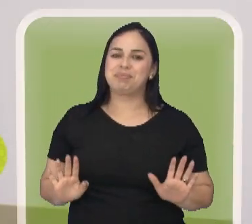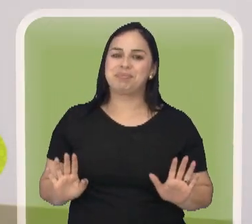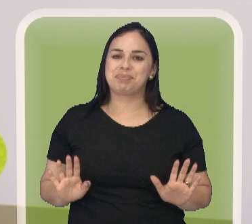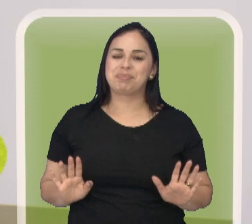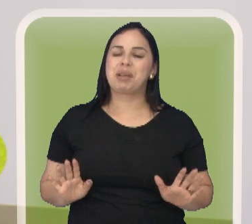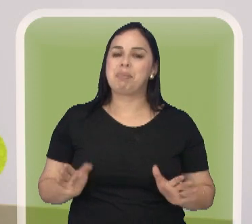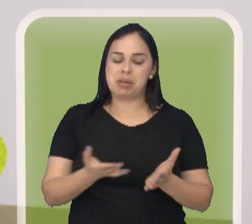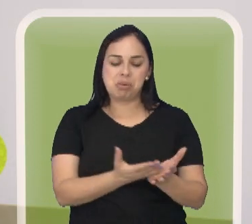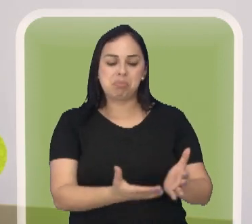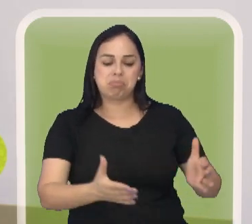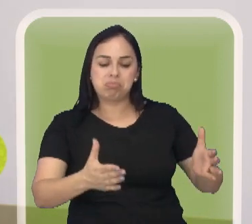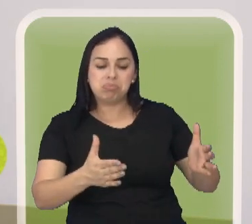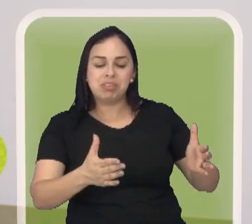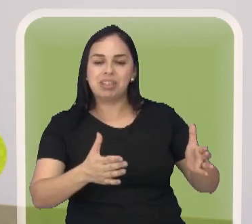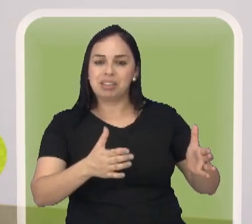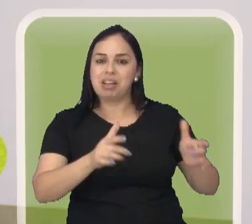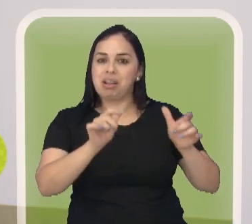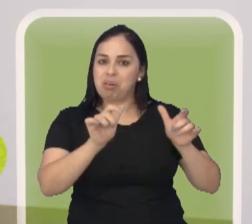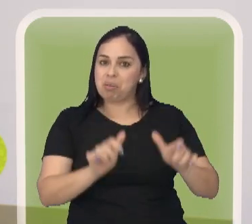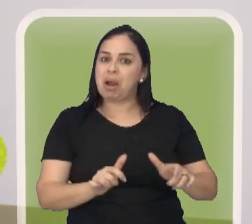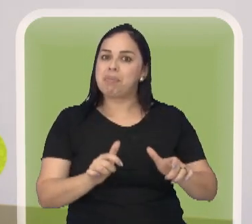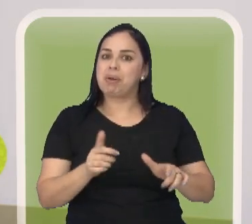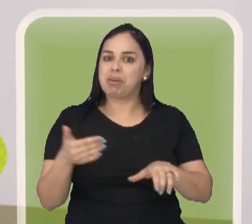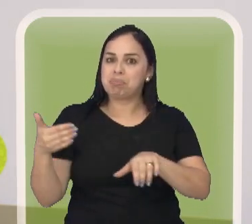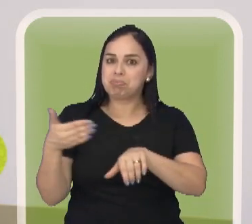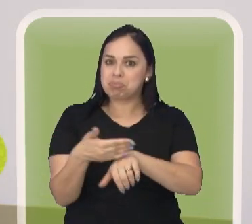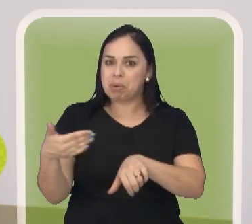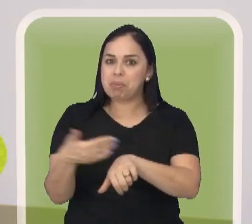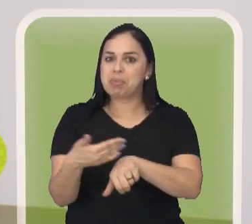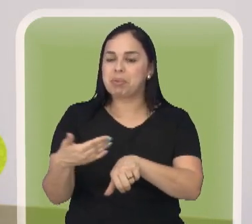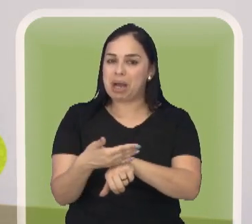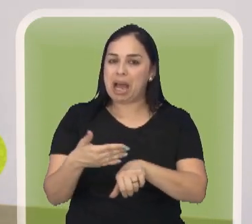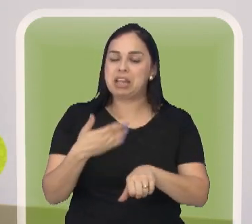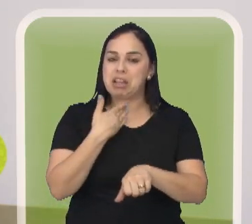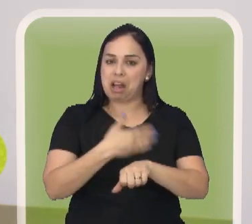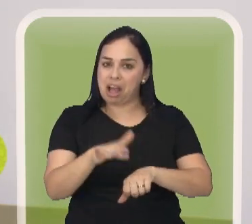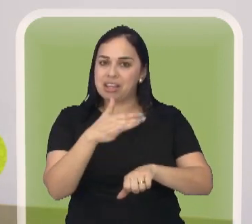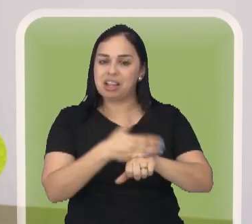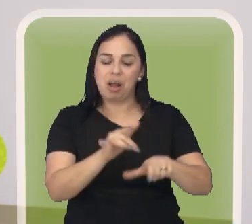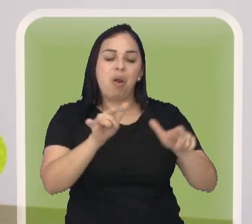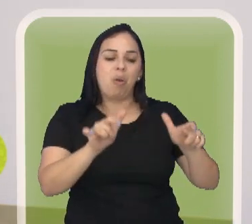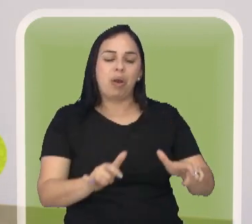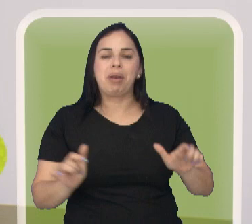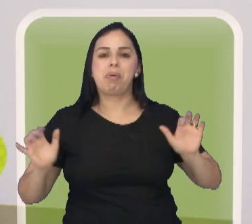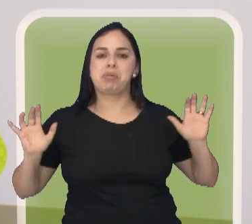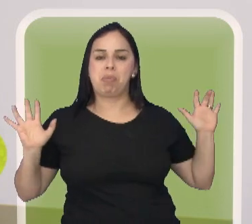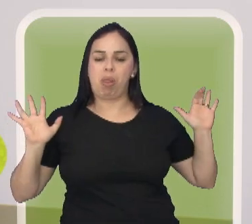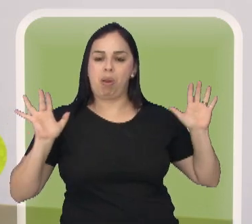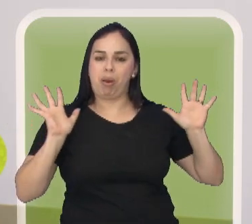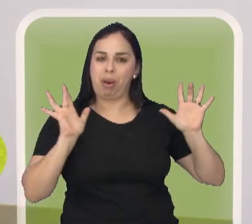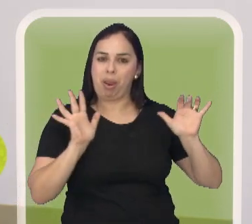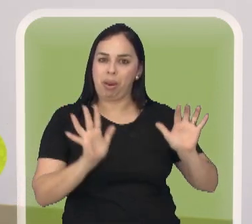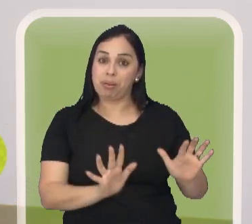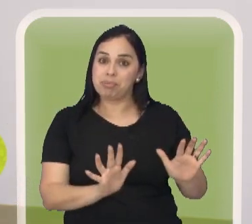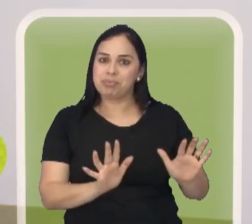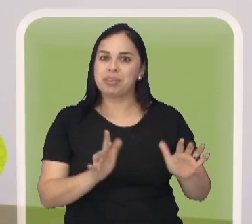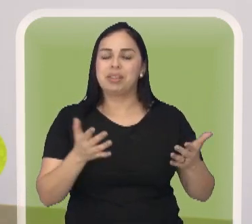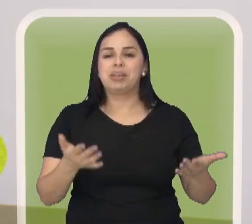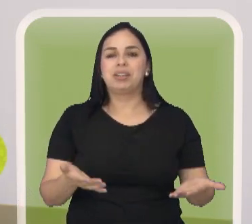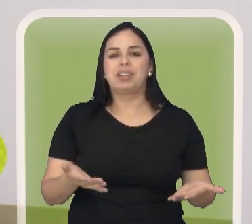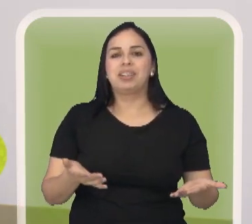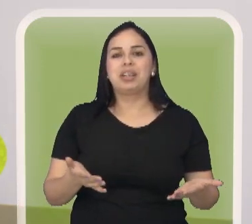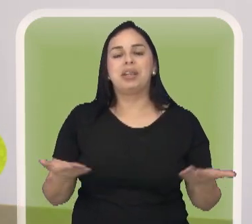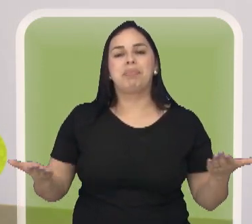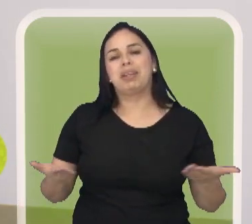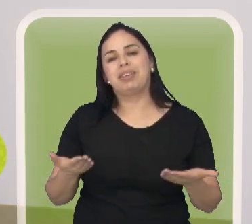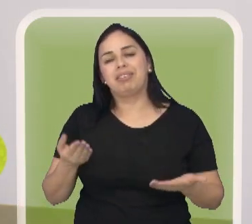Mas a pista é legal, bacana. Mais um ponto aí pro pessoal que anda de skate, né? Mais um point aí pro pessoal que anda de skate. E para tirar a prova dos